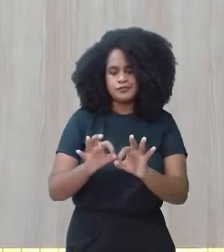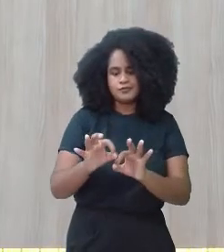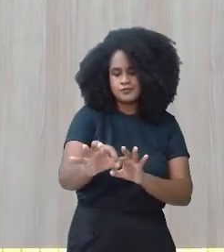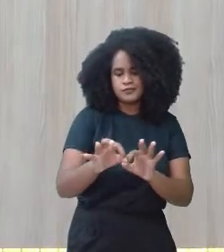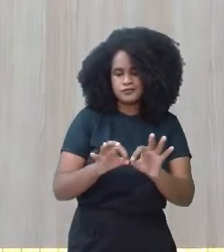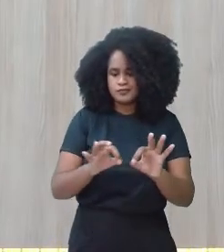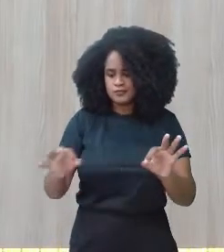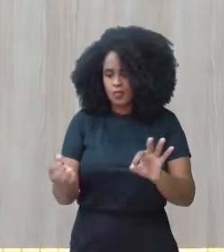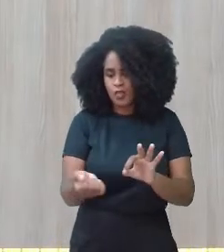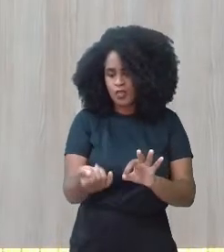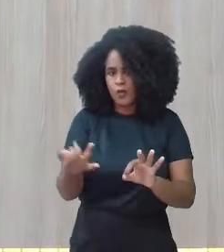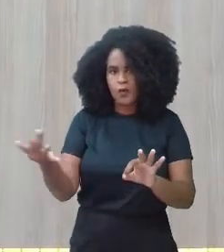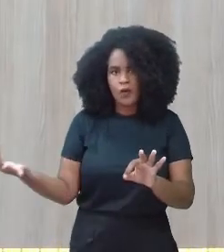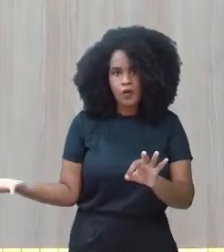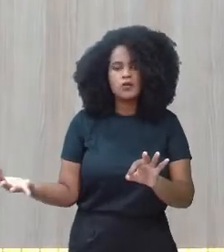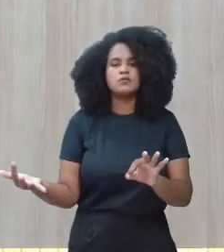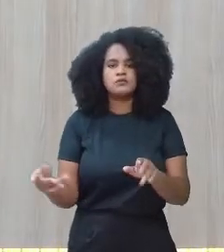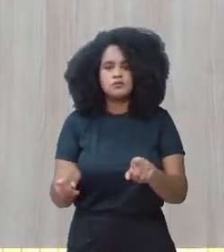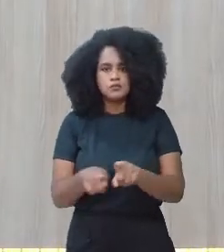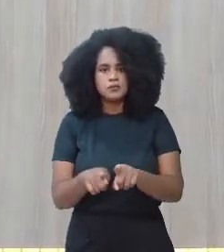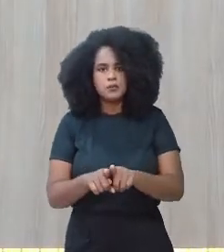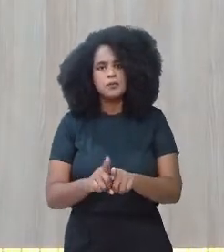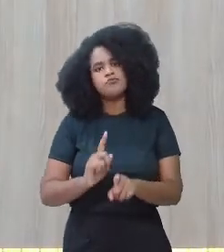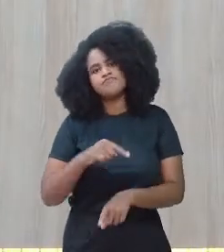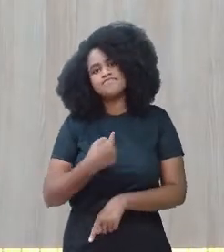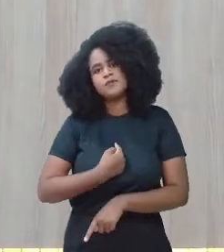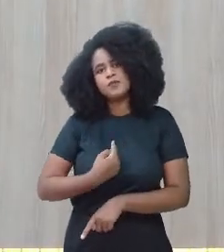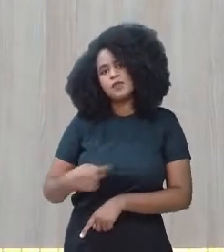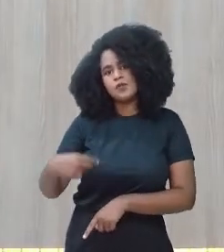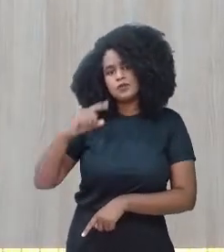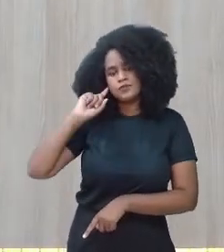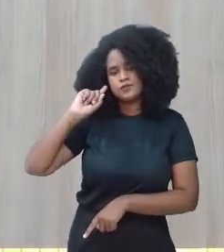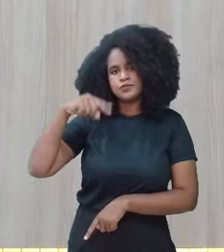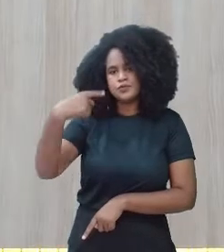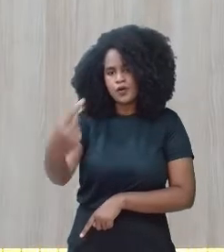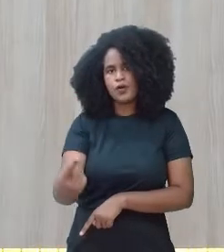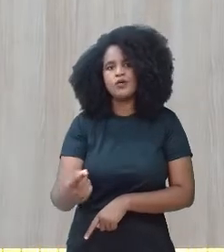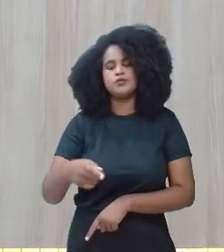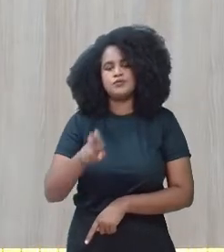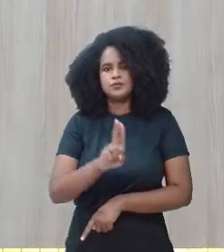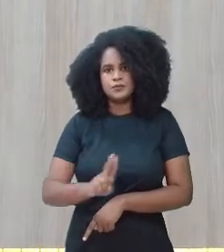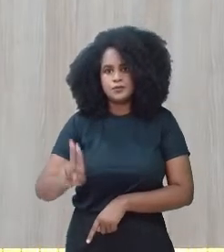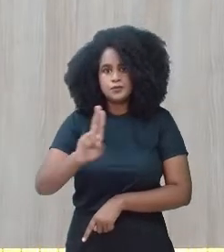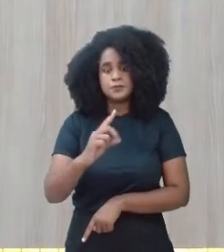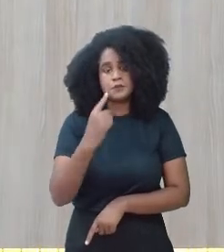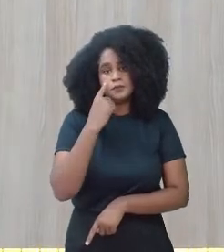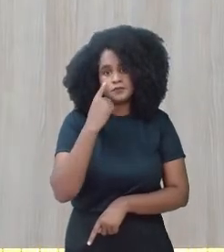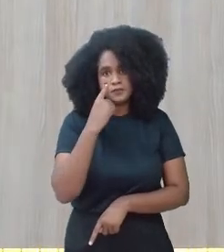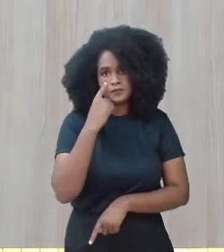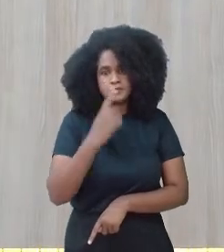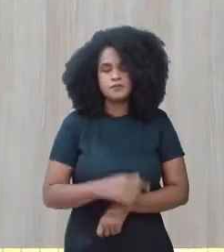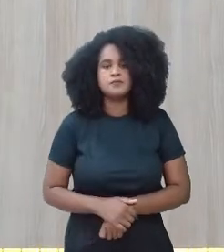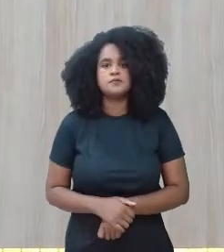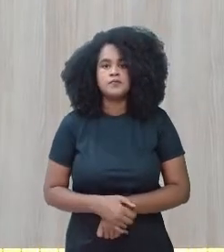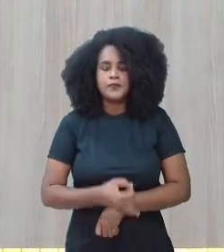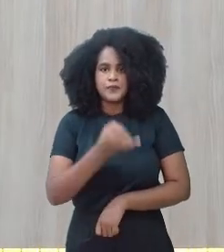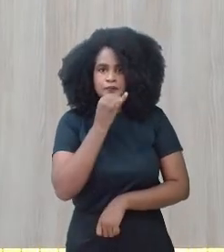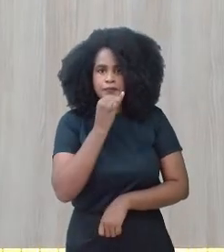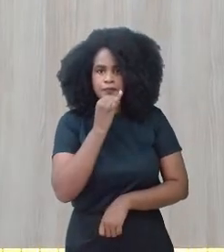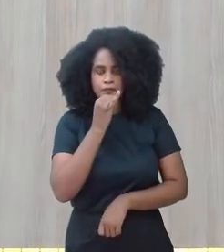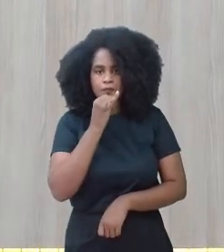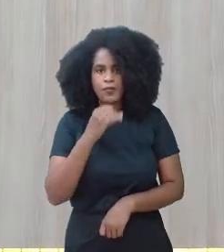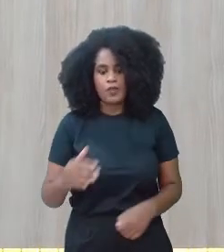né? Uma situação que está sendo bem explícita aqui, não precisava nem falar muita coisa, é a medição de uma parede, por exemplo. A gente já